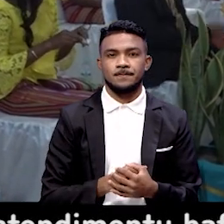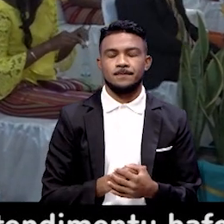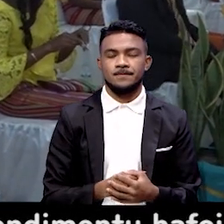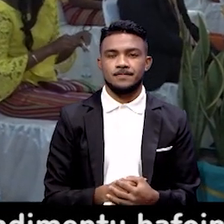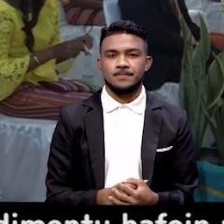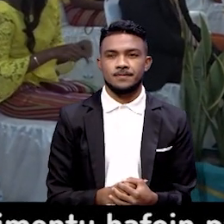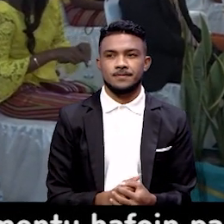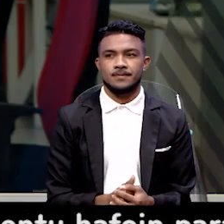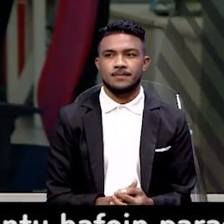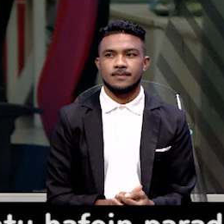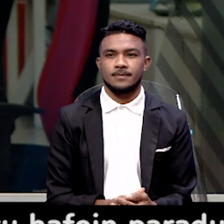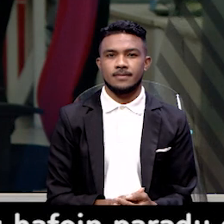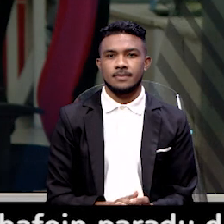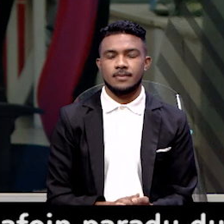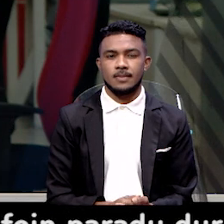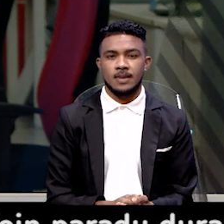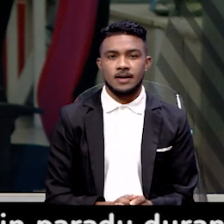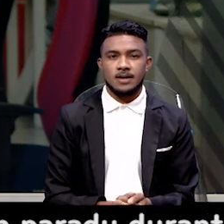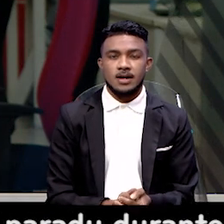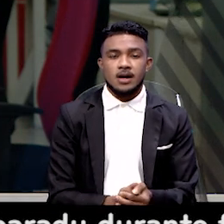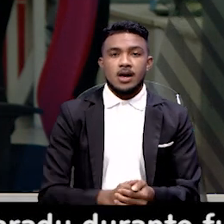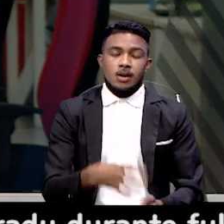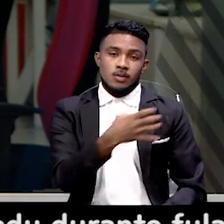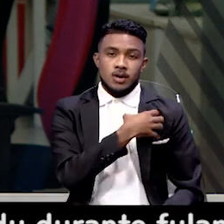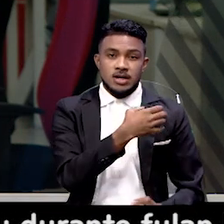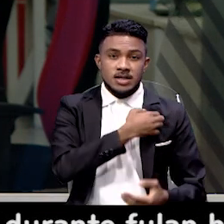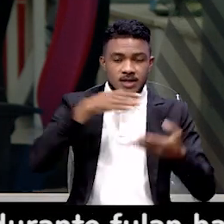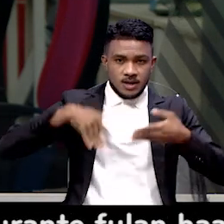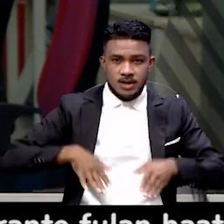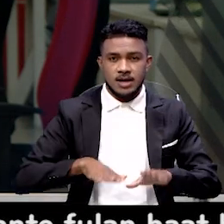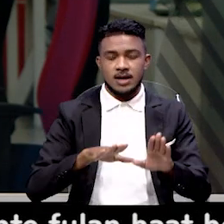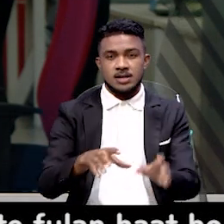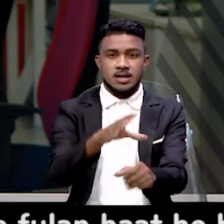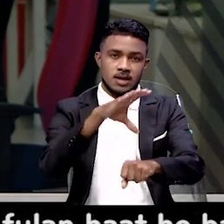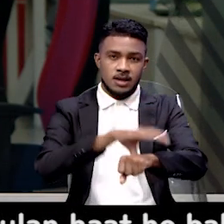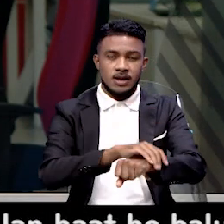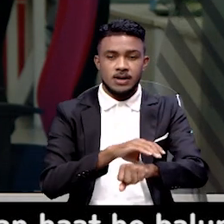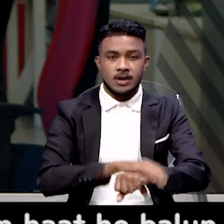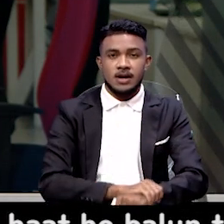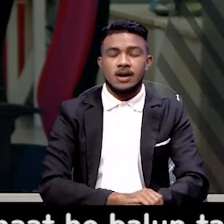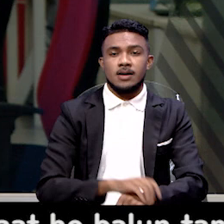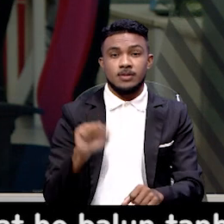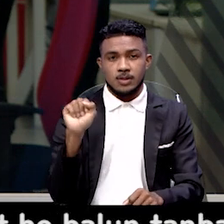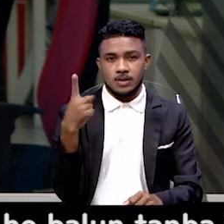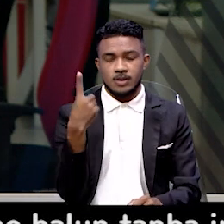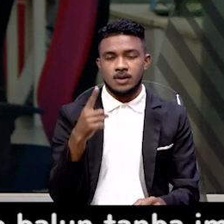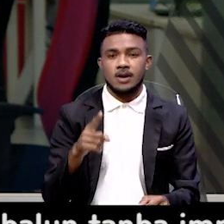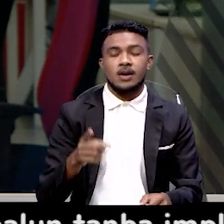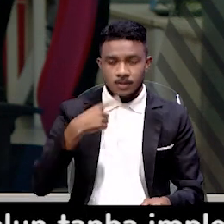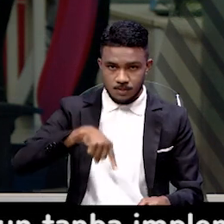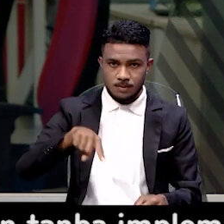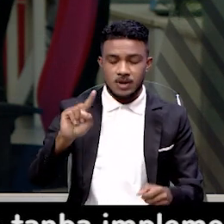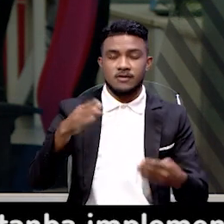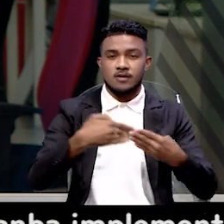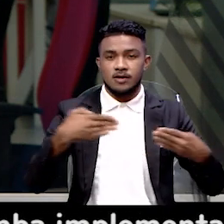Silva, Ziemen. Unidade Especial Polícia captura tan cidadão na Sanulo Resing ida, tenta hakat li